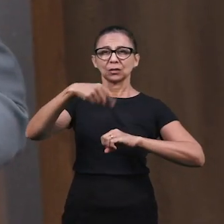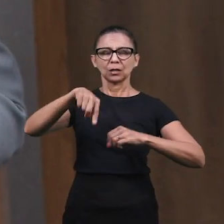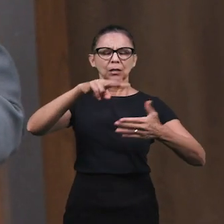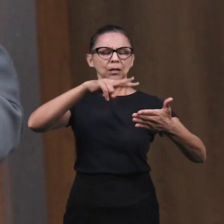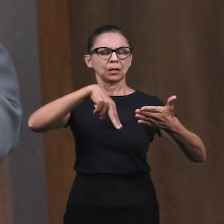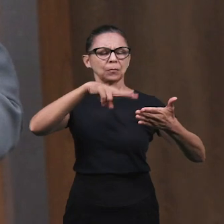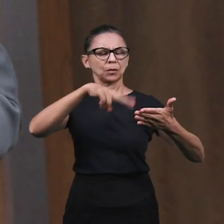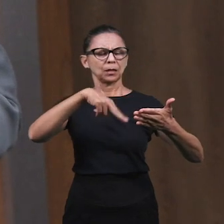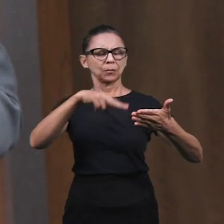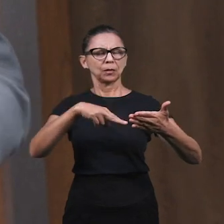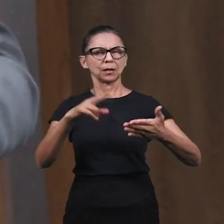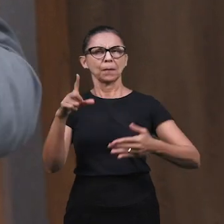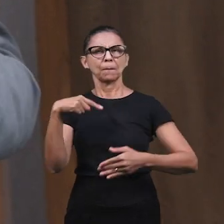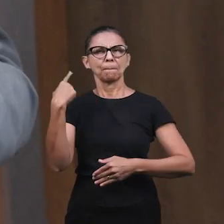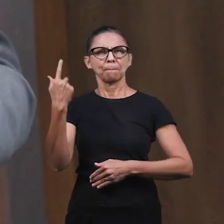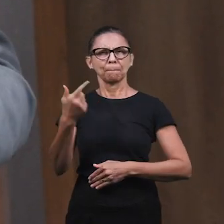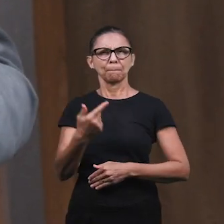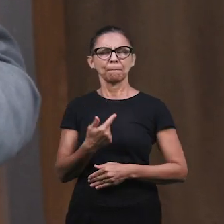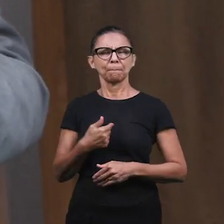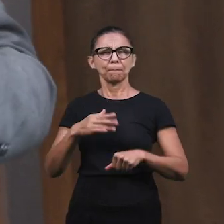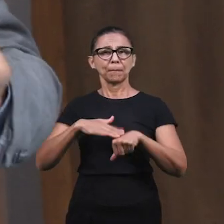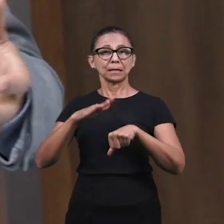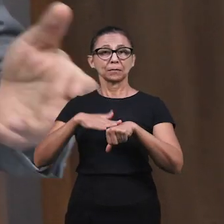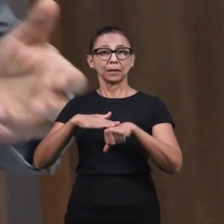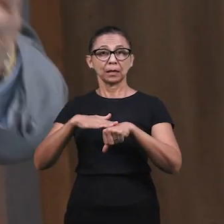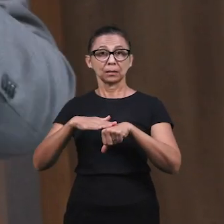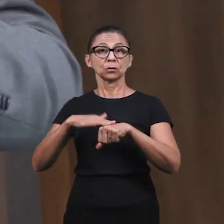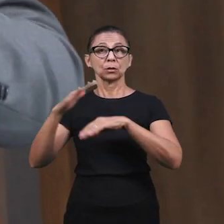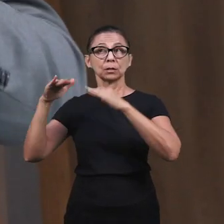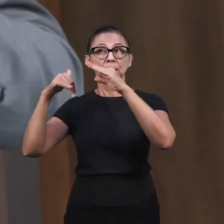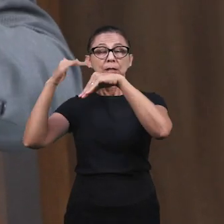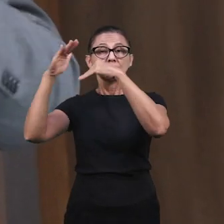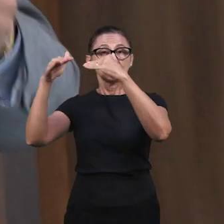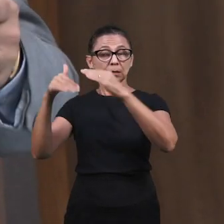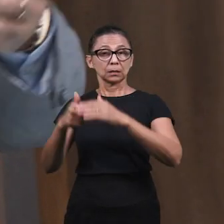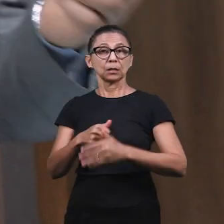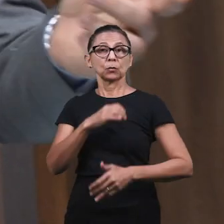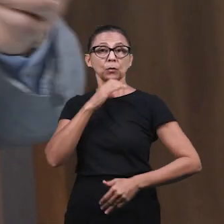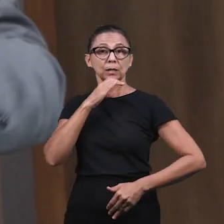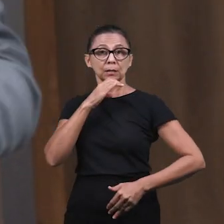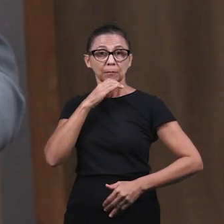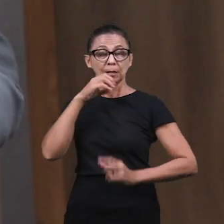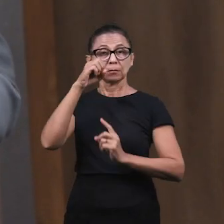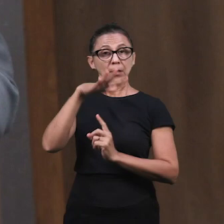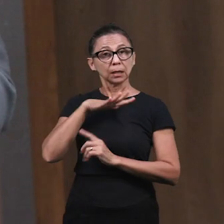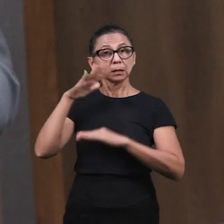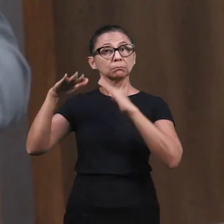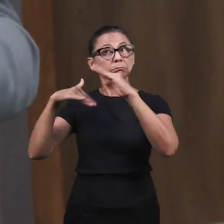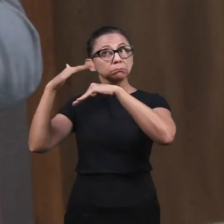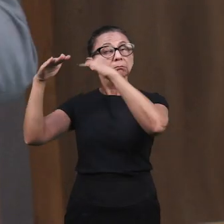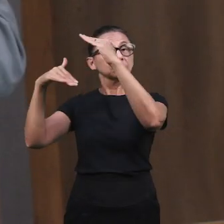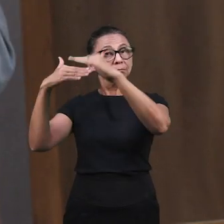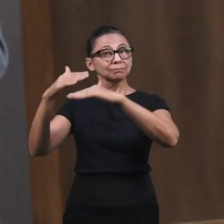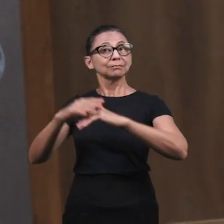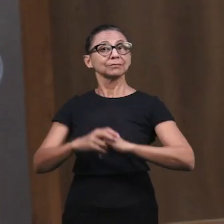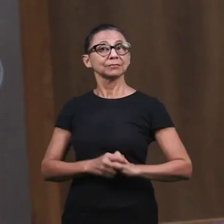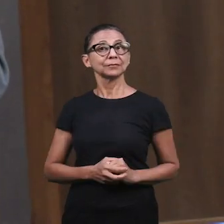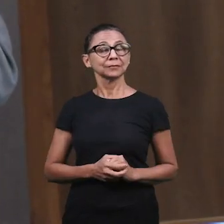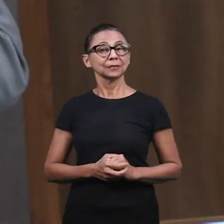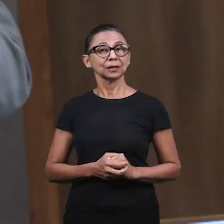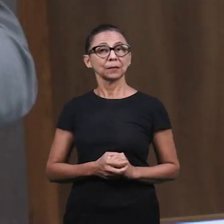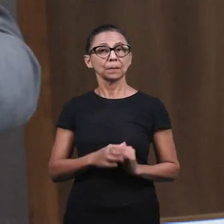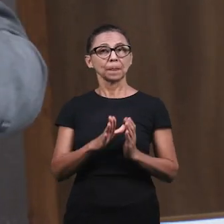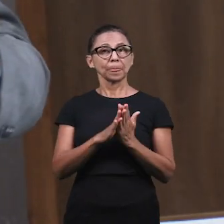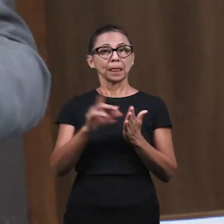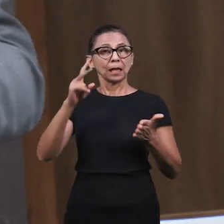palavra, mais nós crescemos na presença do Senhor. A Bíblia diz: crescei na graça e no conhecimento. Então, a leitura da